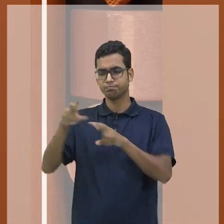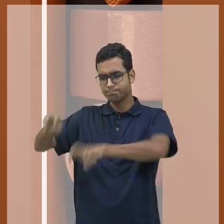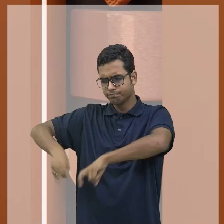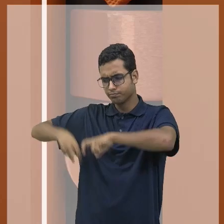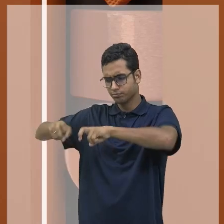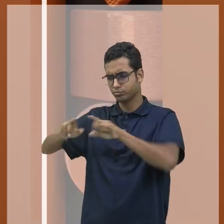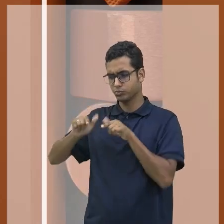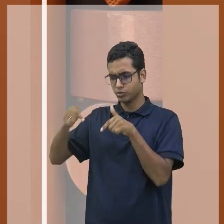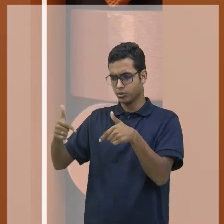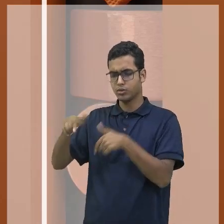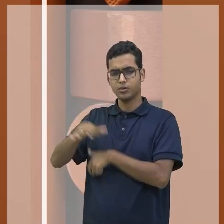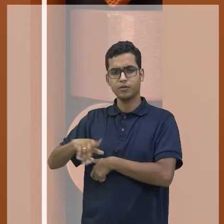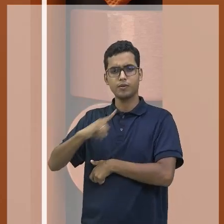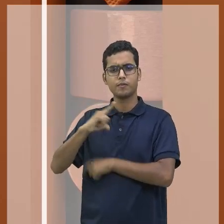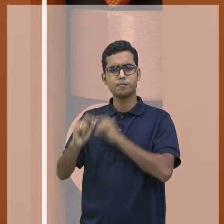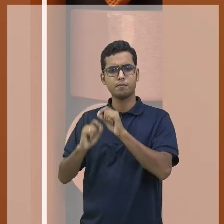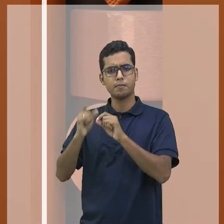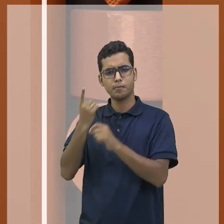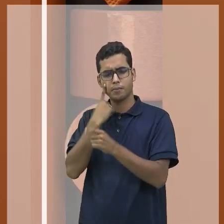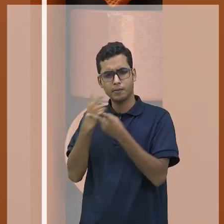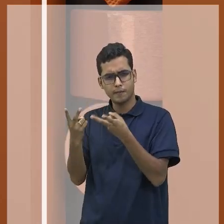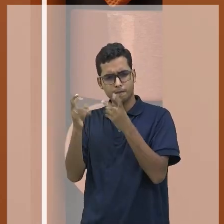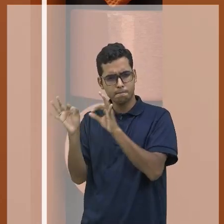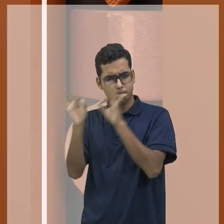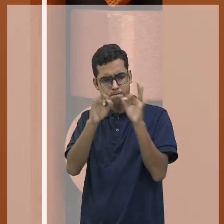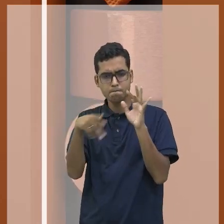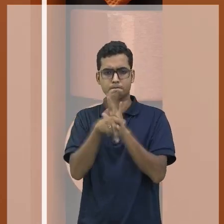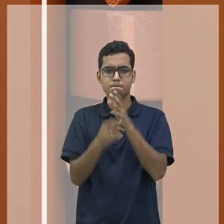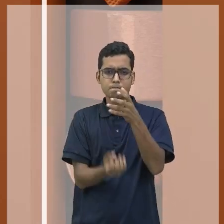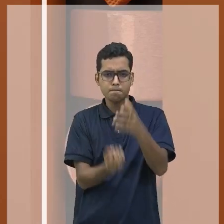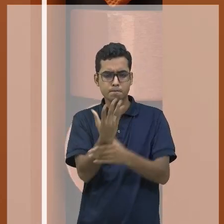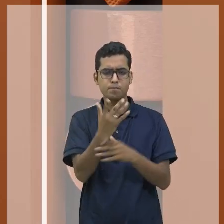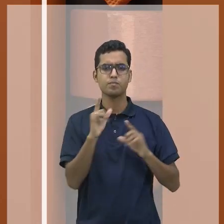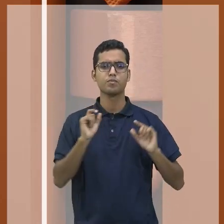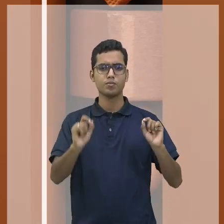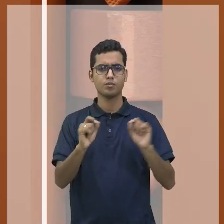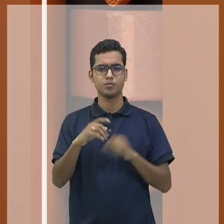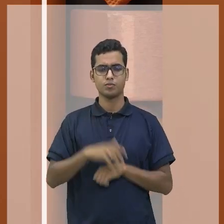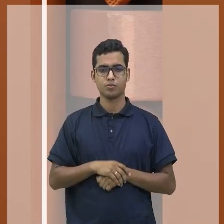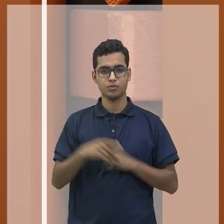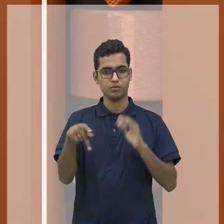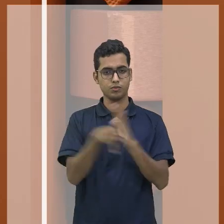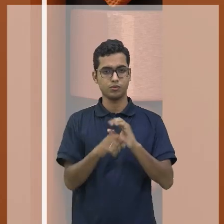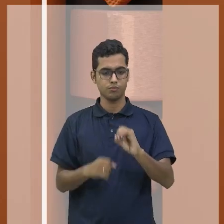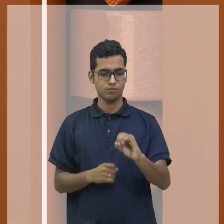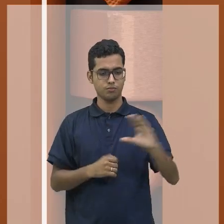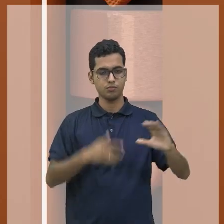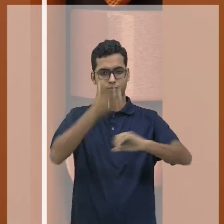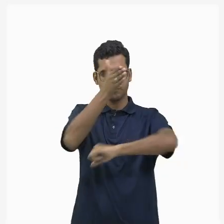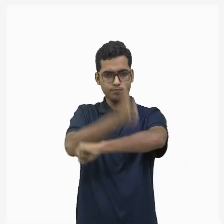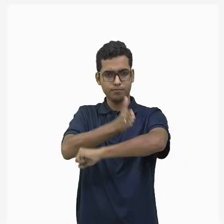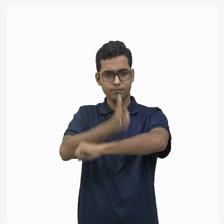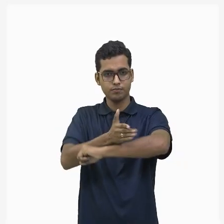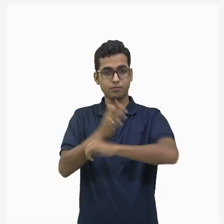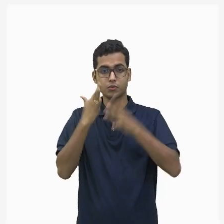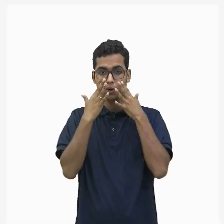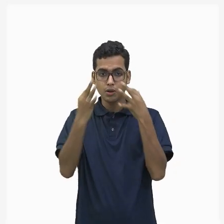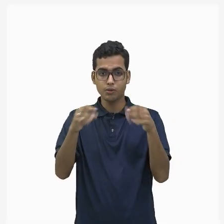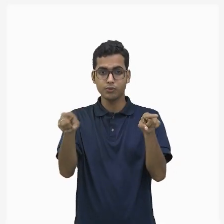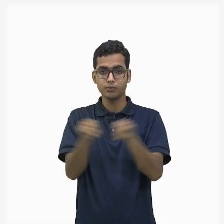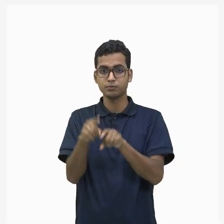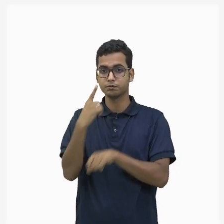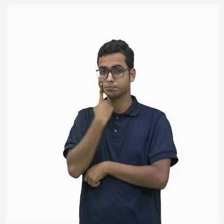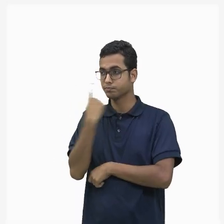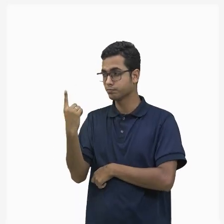ruralização, nós vamos ver, então, o aparecimento, né, do Ocidente medieval. E fique ligado, então, nessa